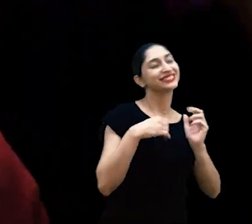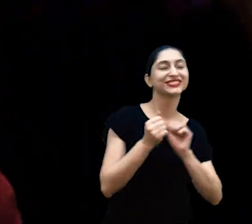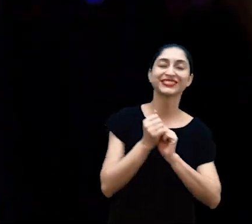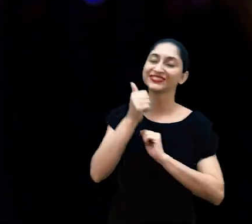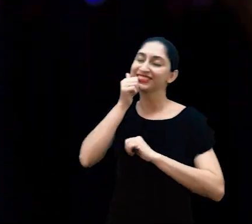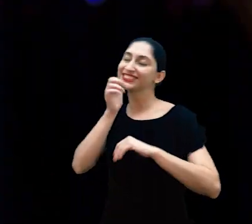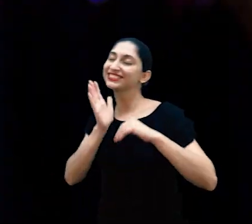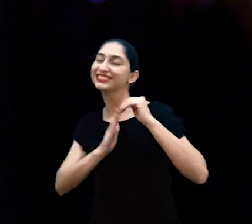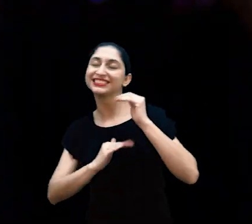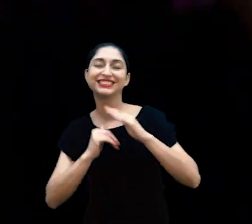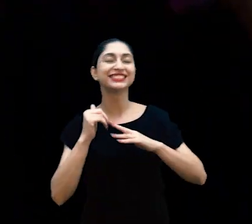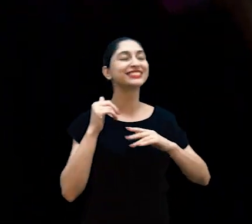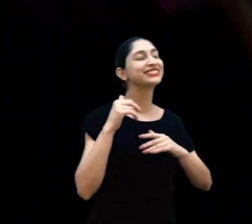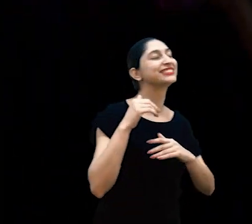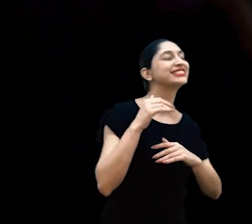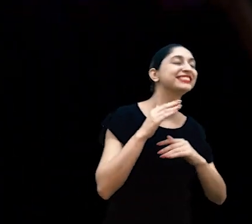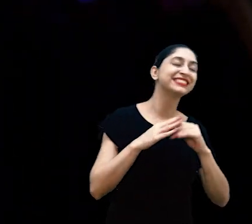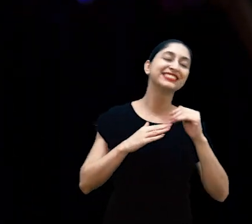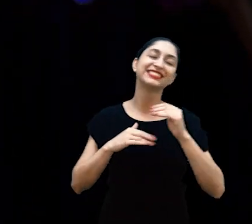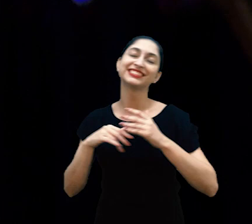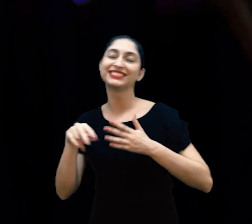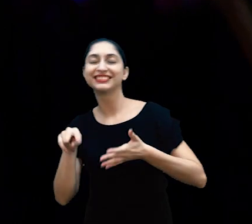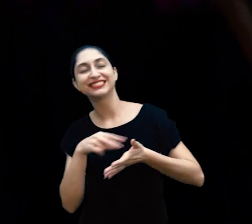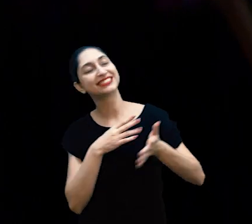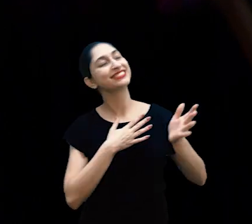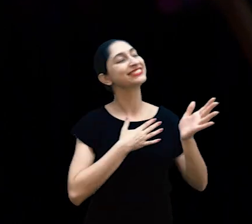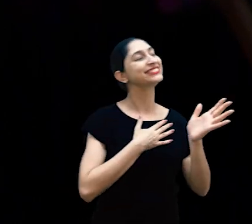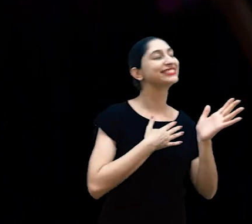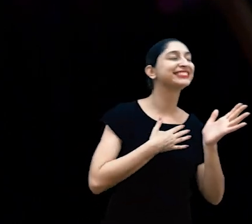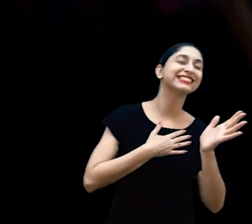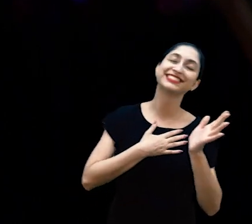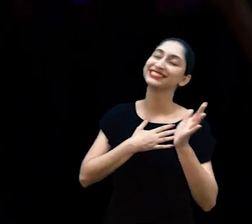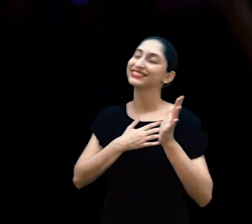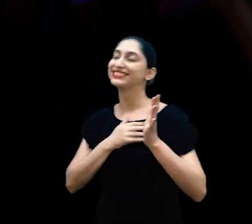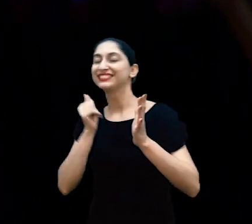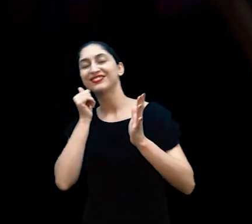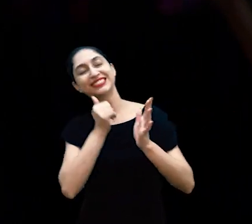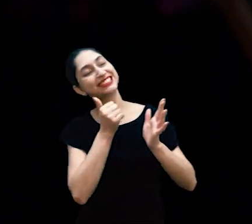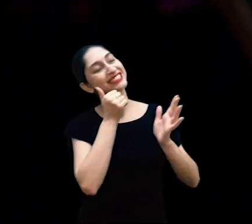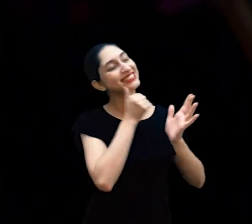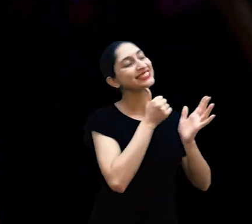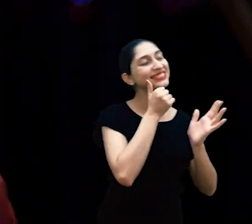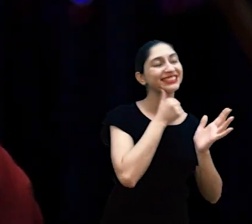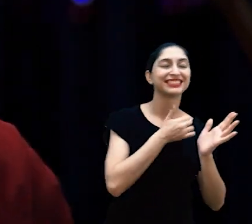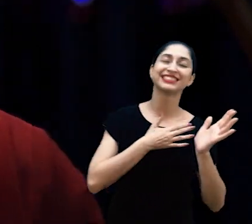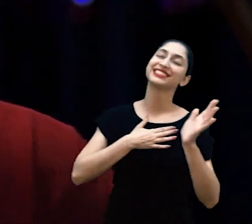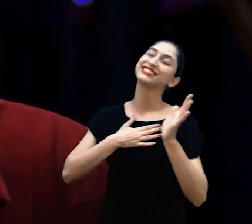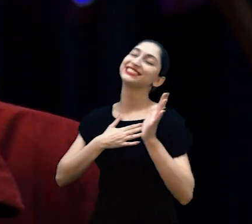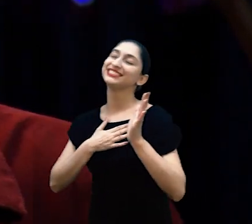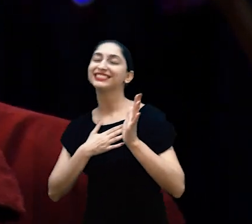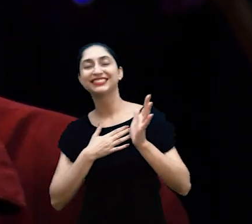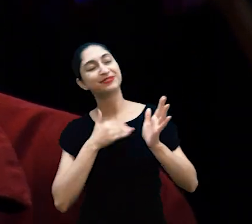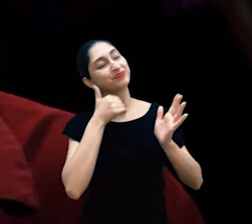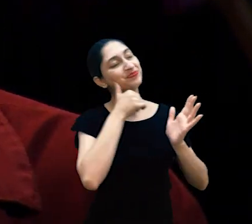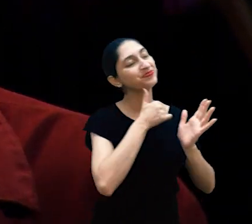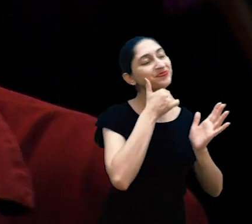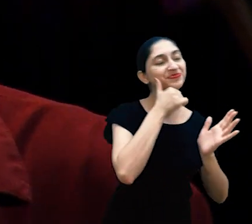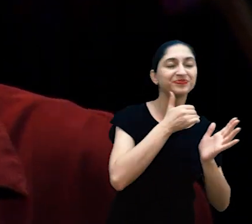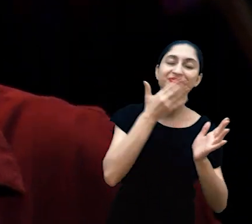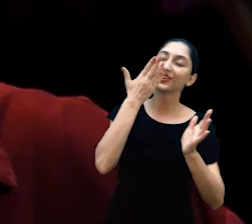com a minha bailarina, baila com a minha menina,